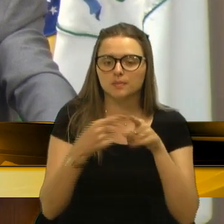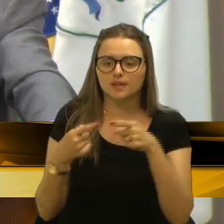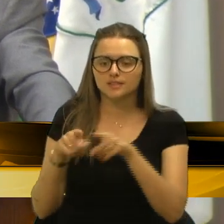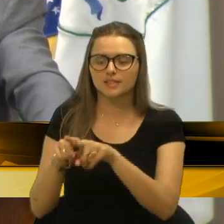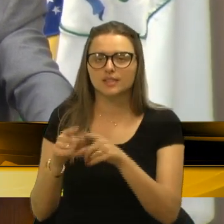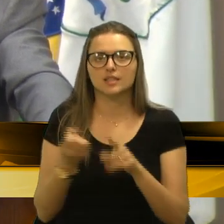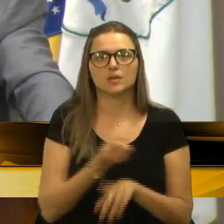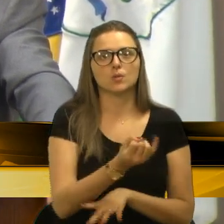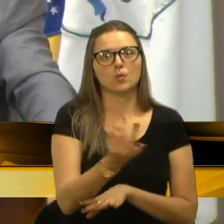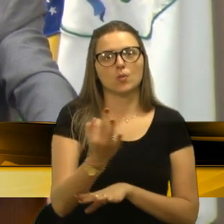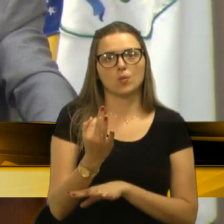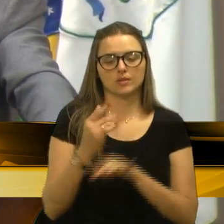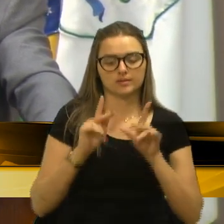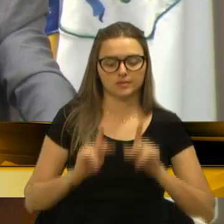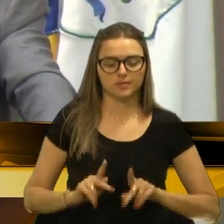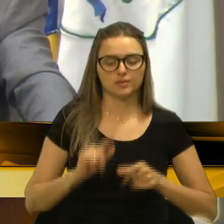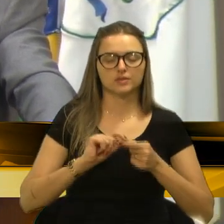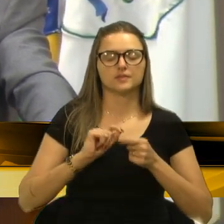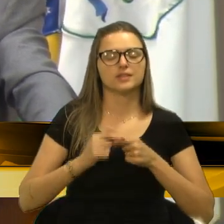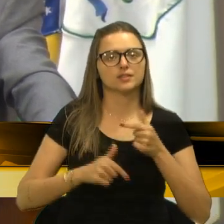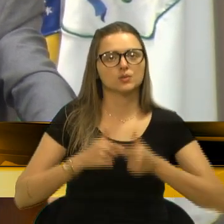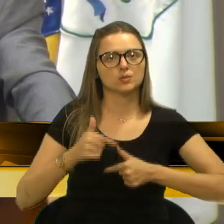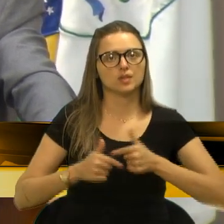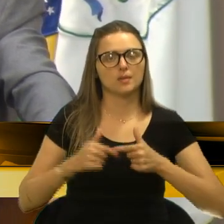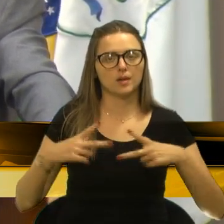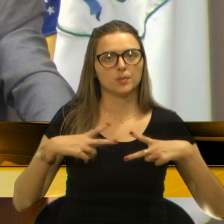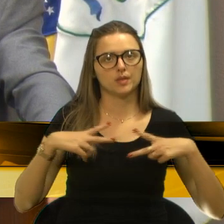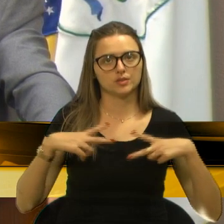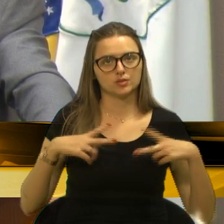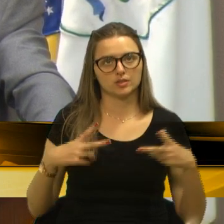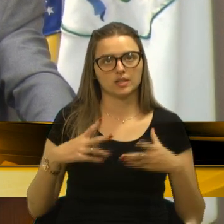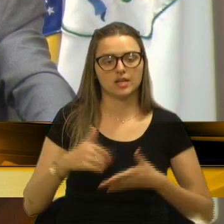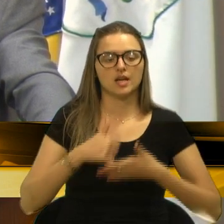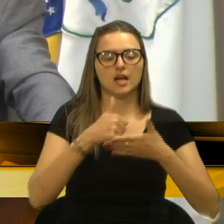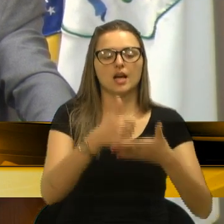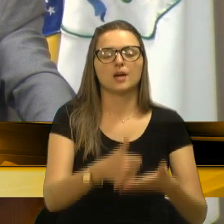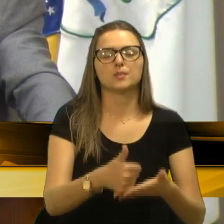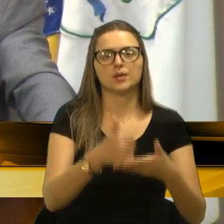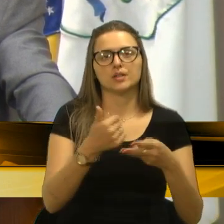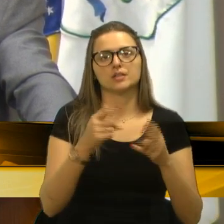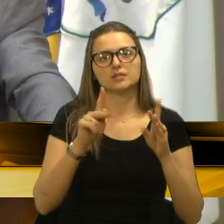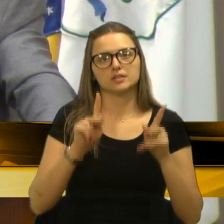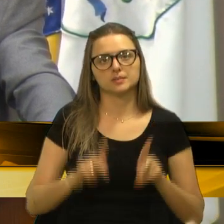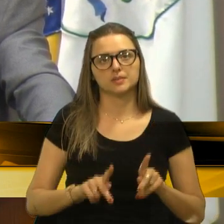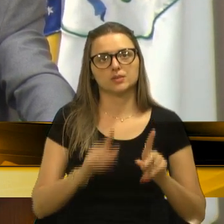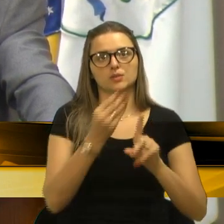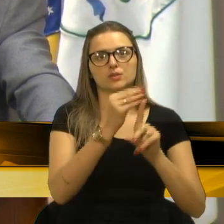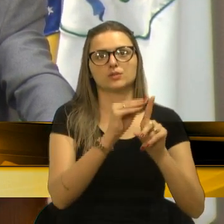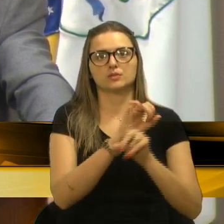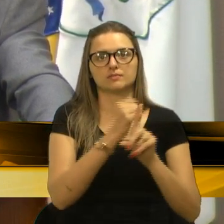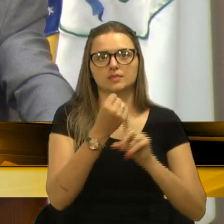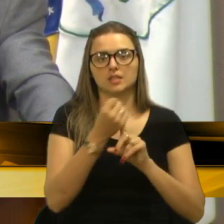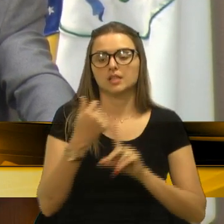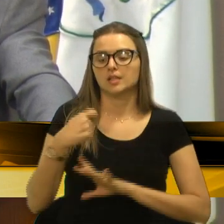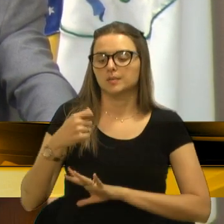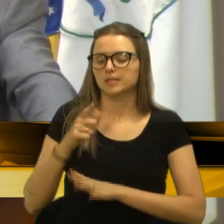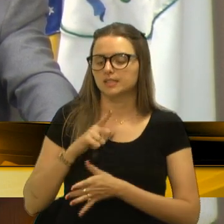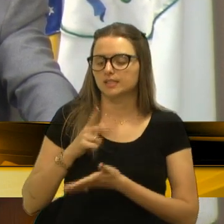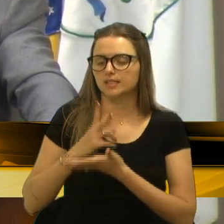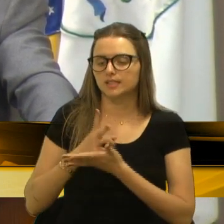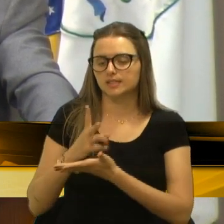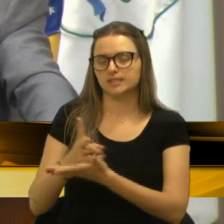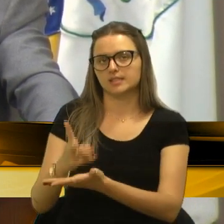e anônimo que nós encontramos feito por essas pessoas, por essas igrejas. Então a gente tem que ter sempre